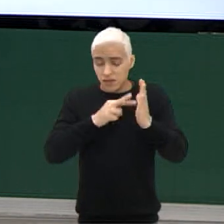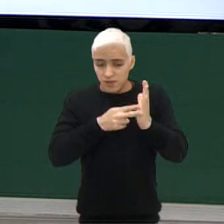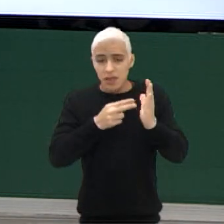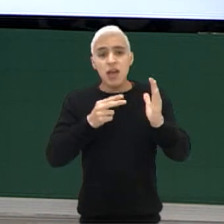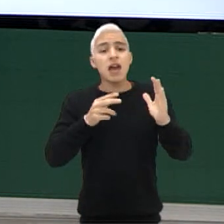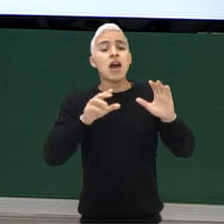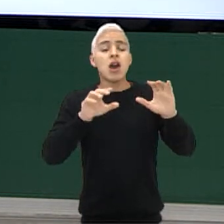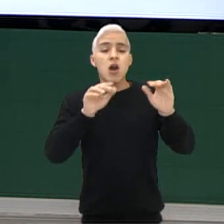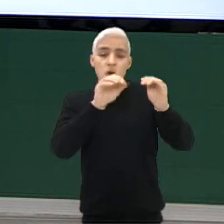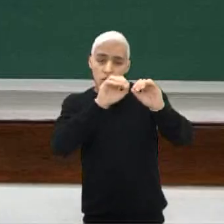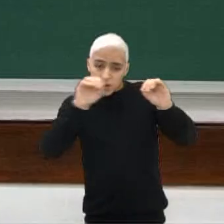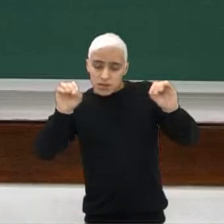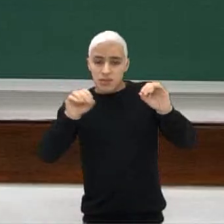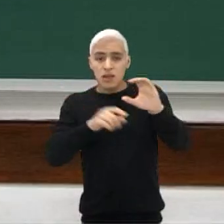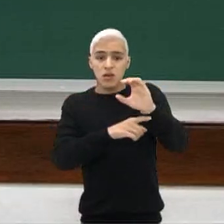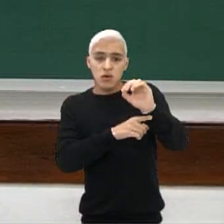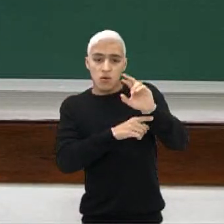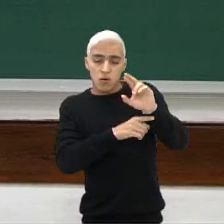oração coordenada